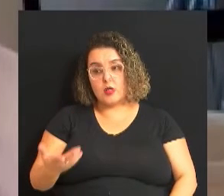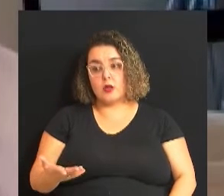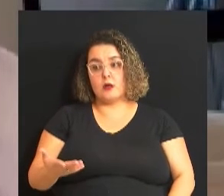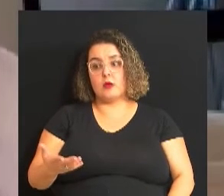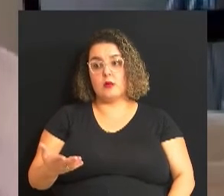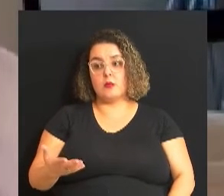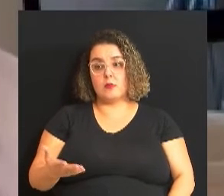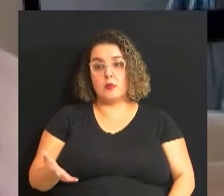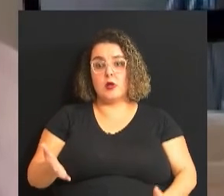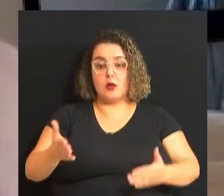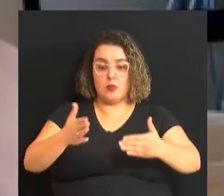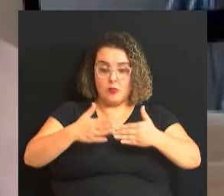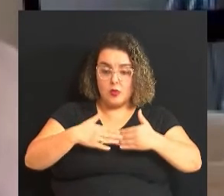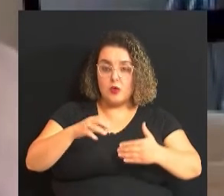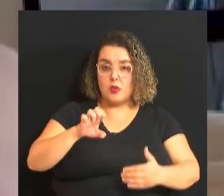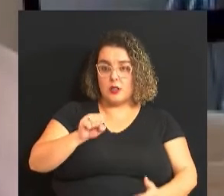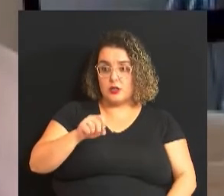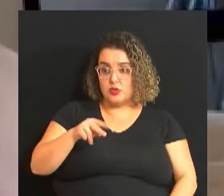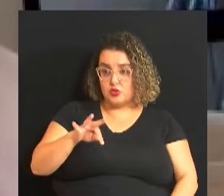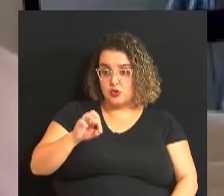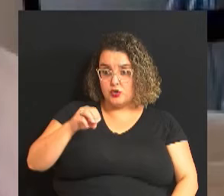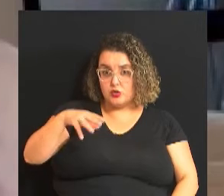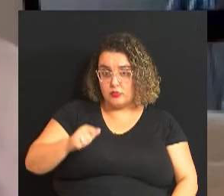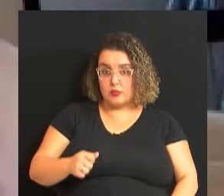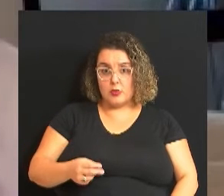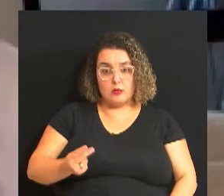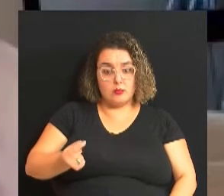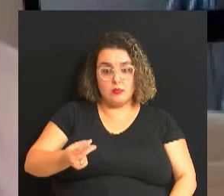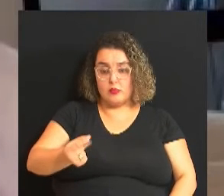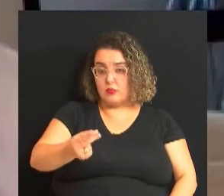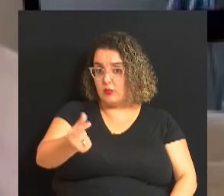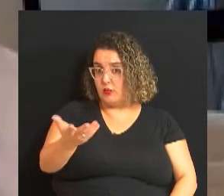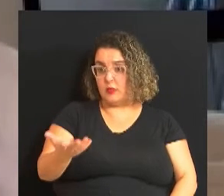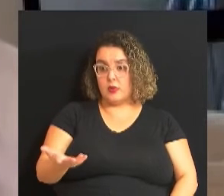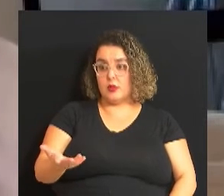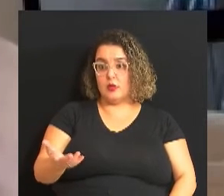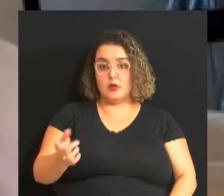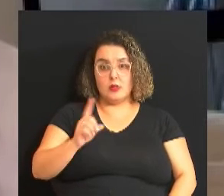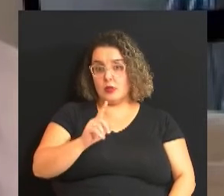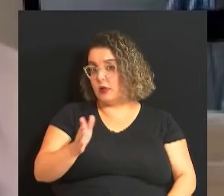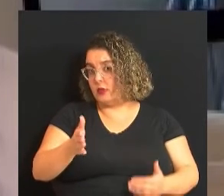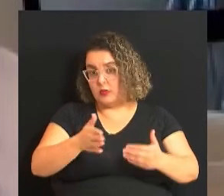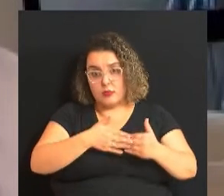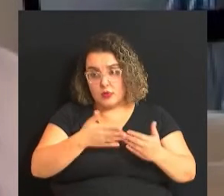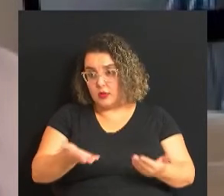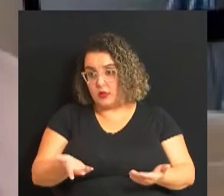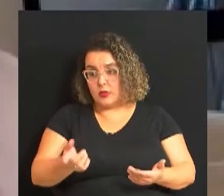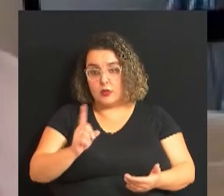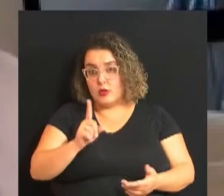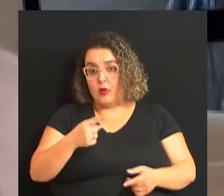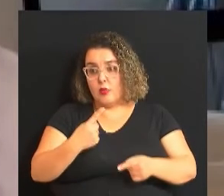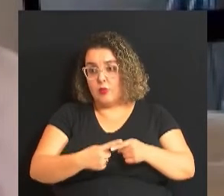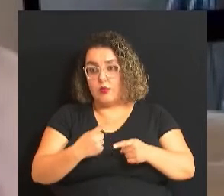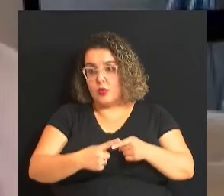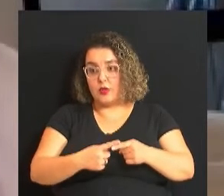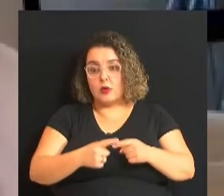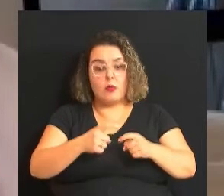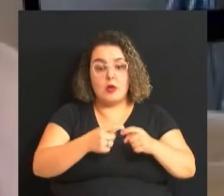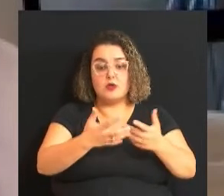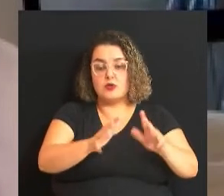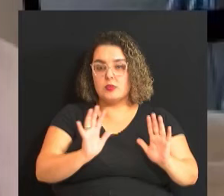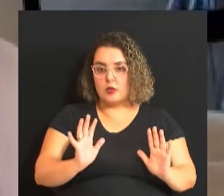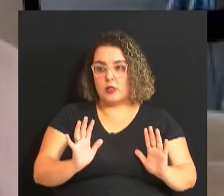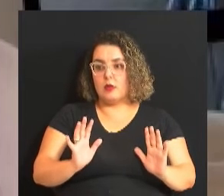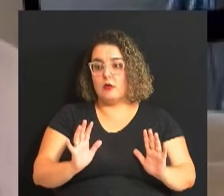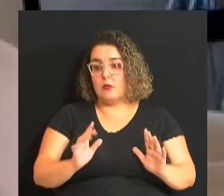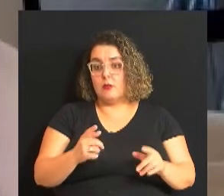fechar um estômago que a pessoa às vezes tem há vários anos, e ela não fechou, não por uma contraindicação médica, mas por